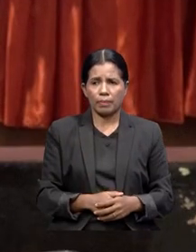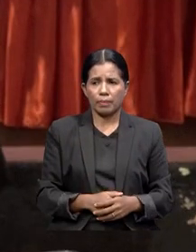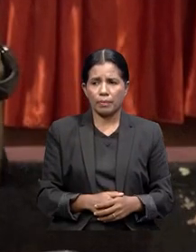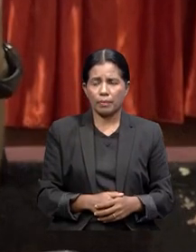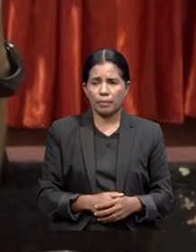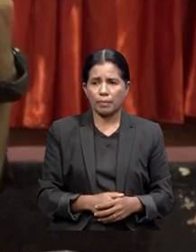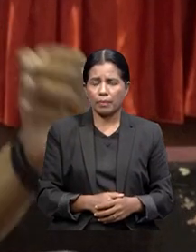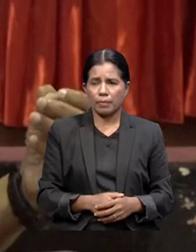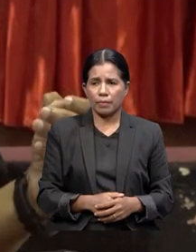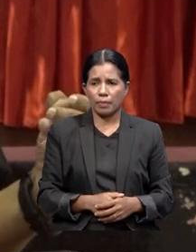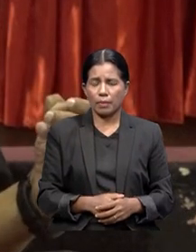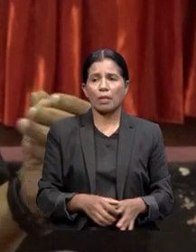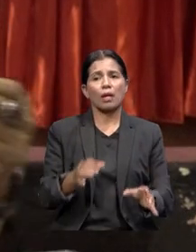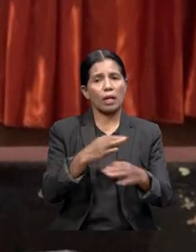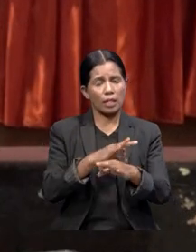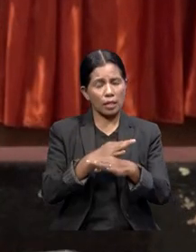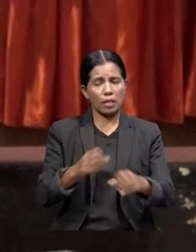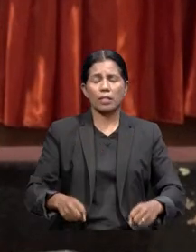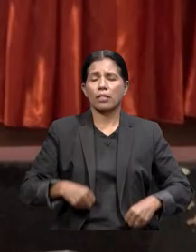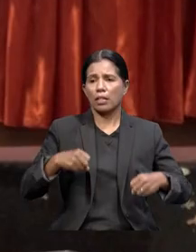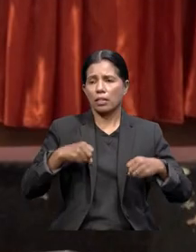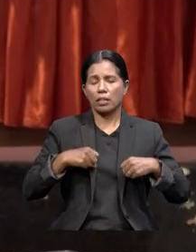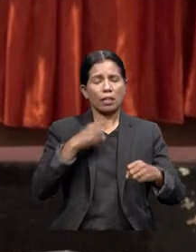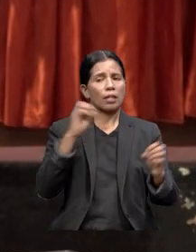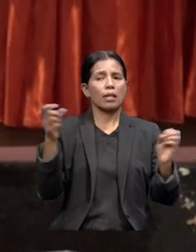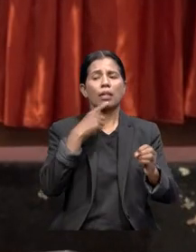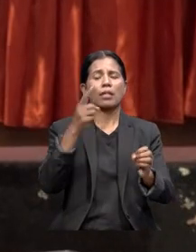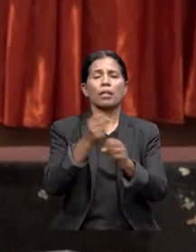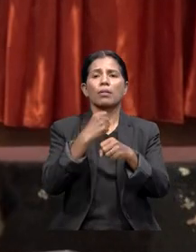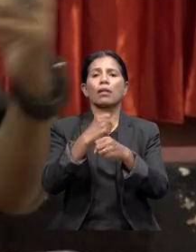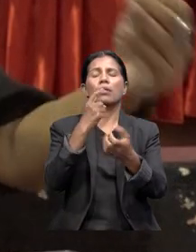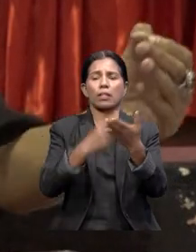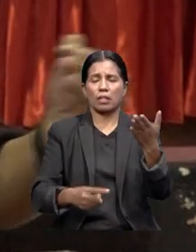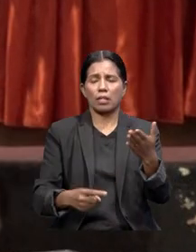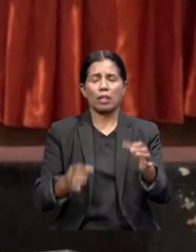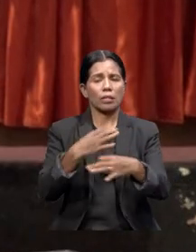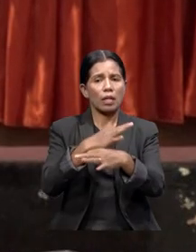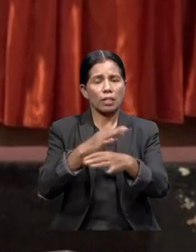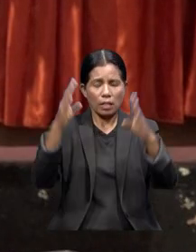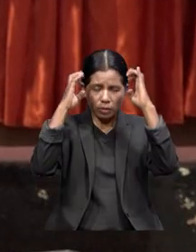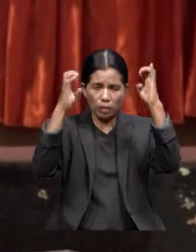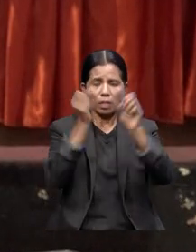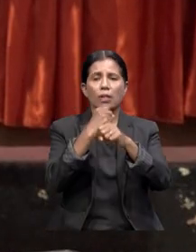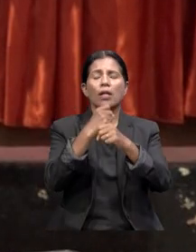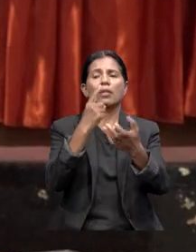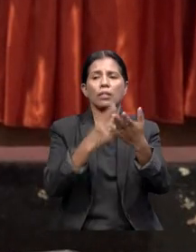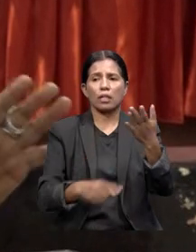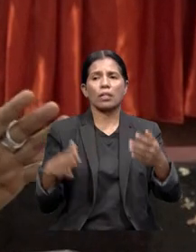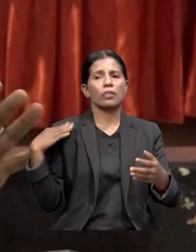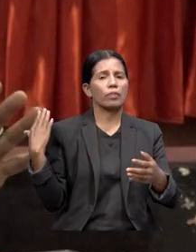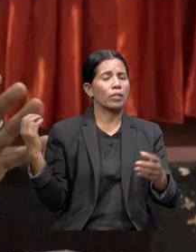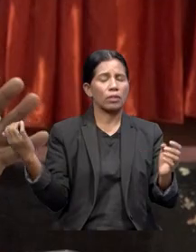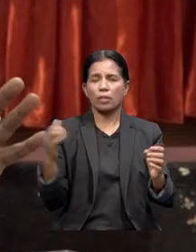boa. A dia a saúde lá dia a talusa. A dia a educação lá dia a talusa. Juventude lá